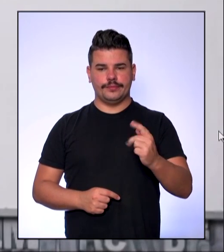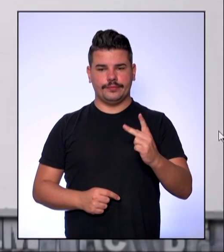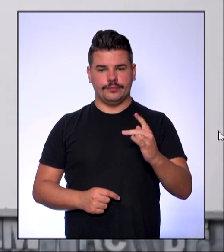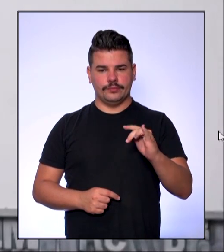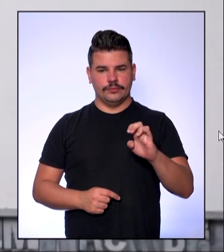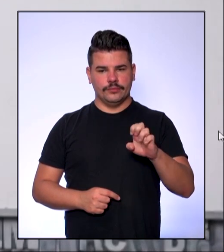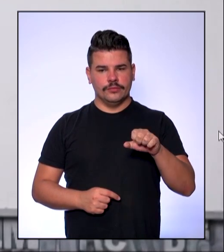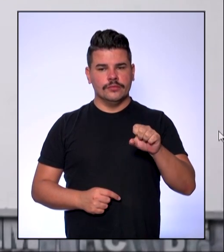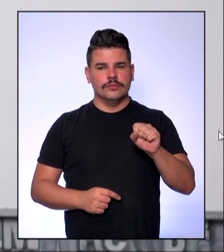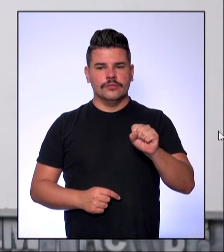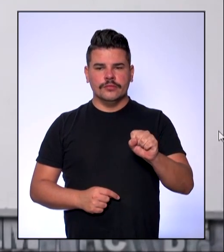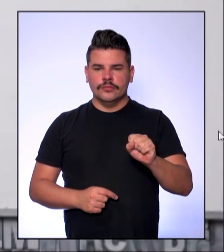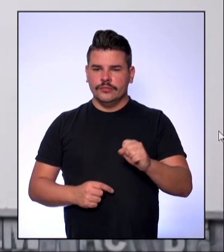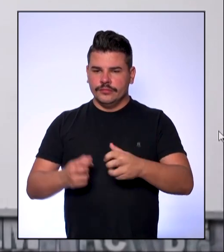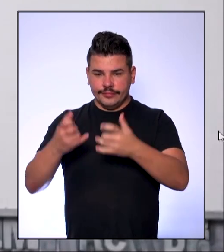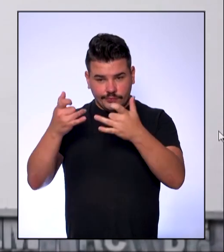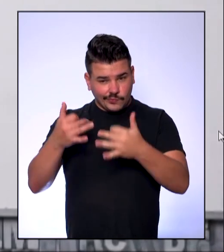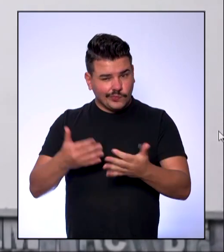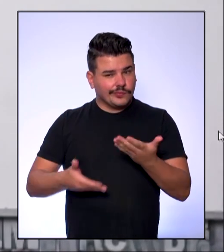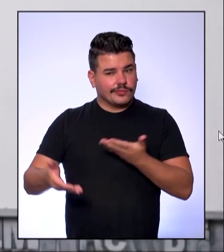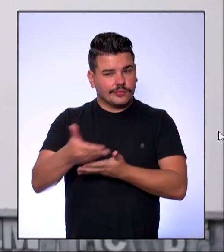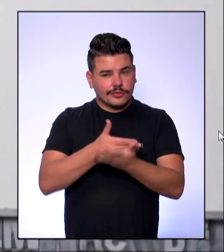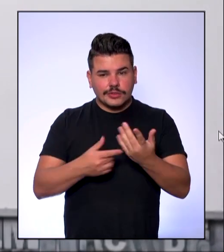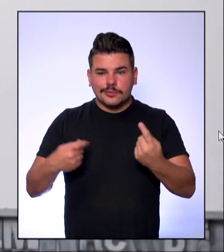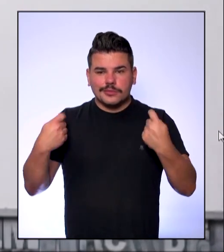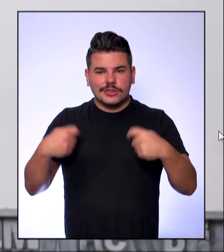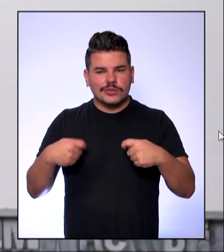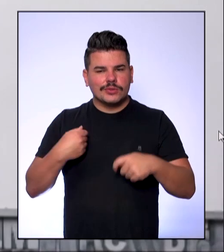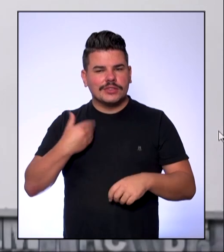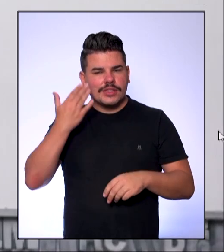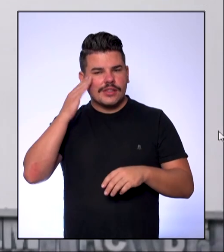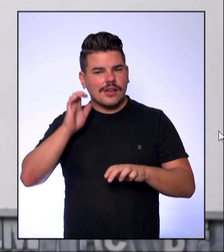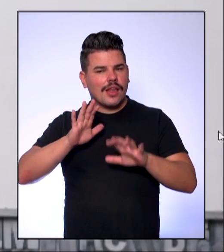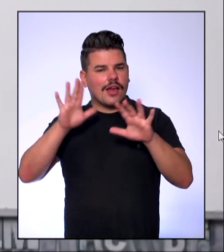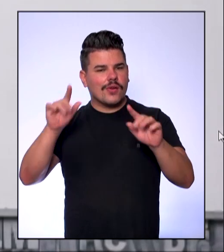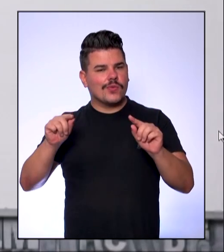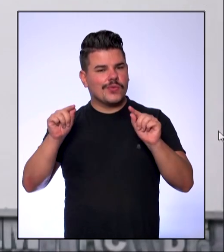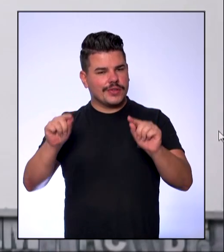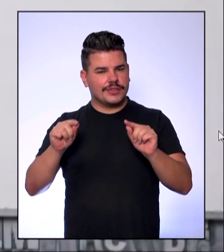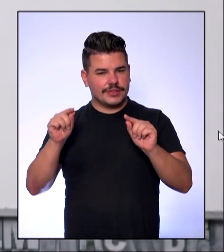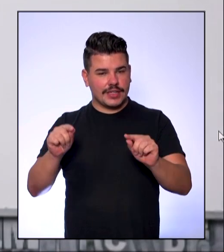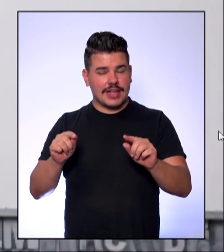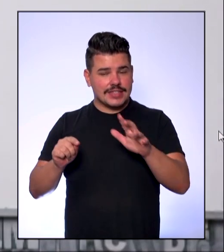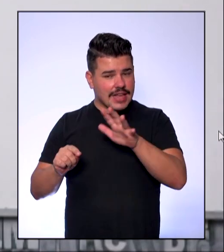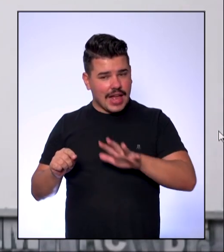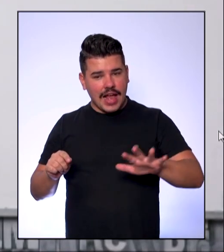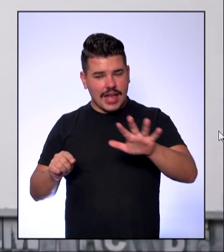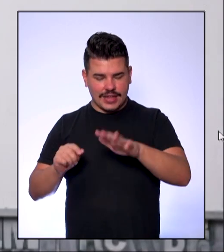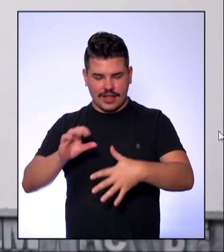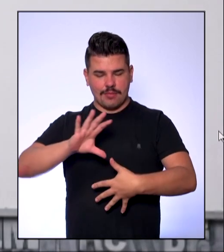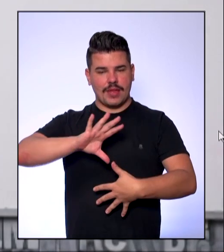ocupação da América, eu preciso entender que esta ocupação da América,